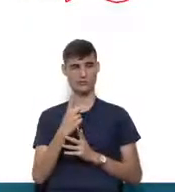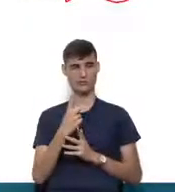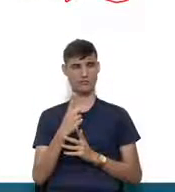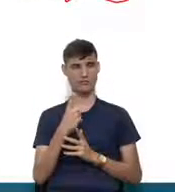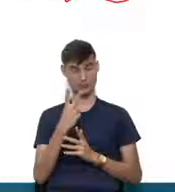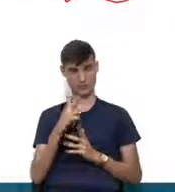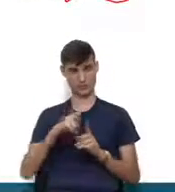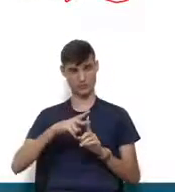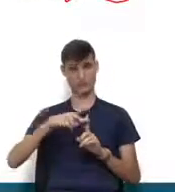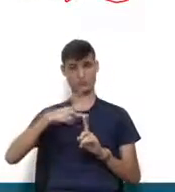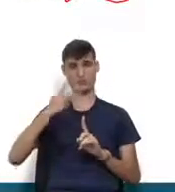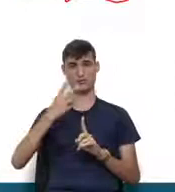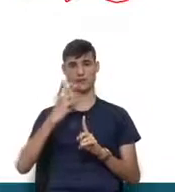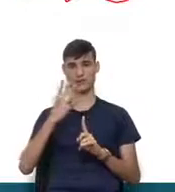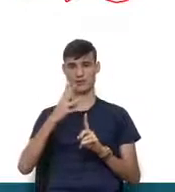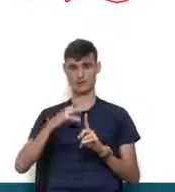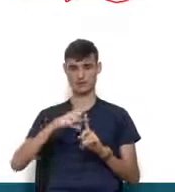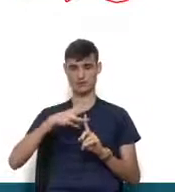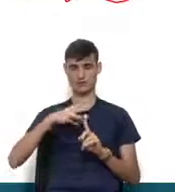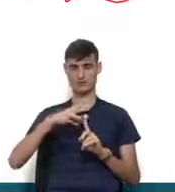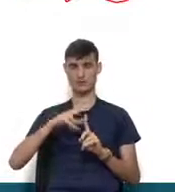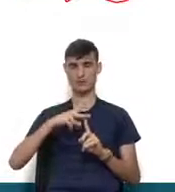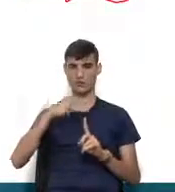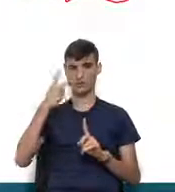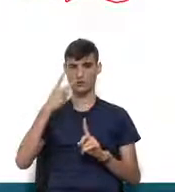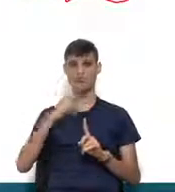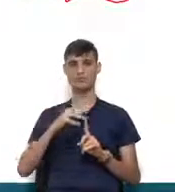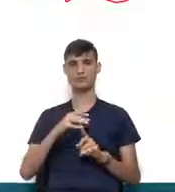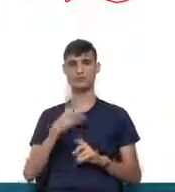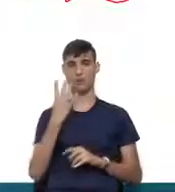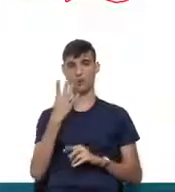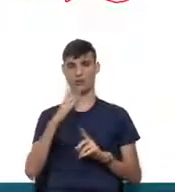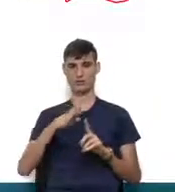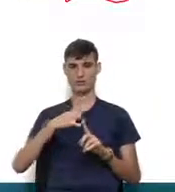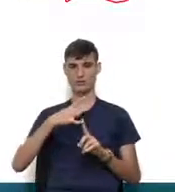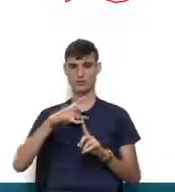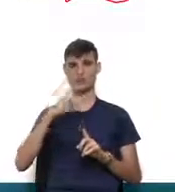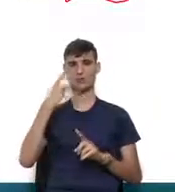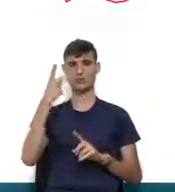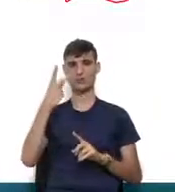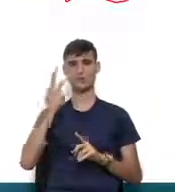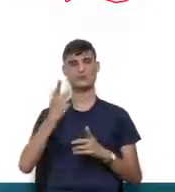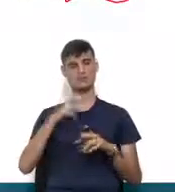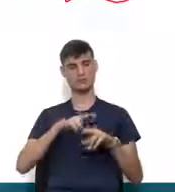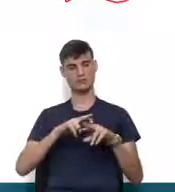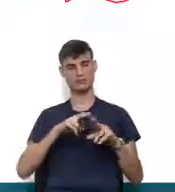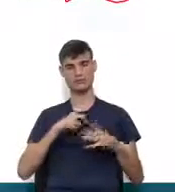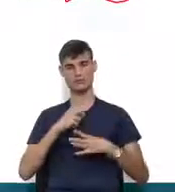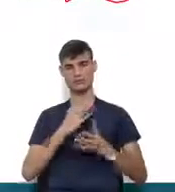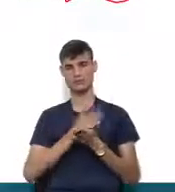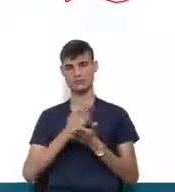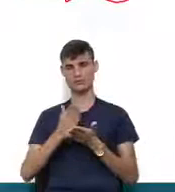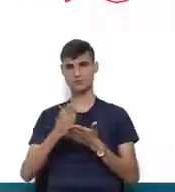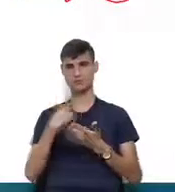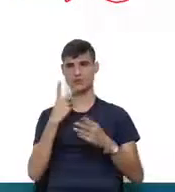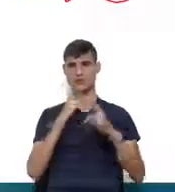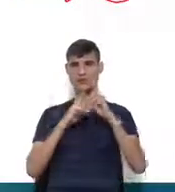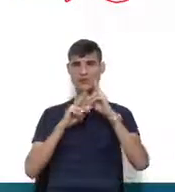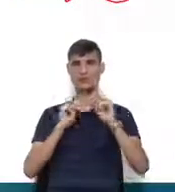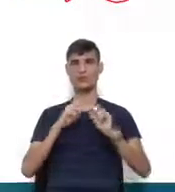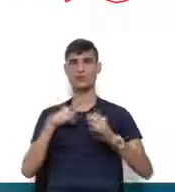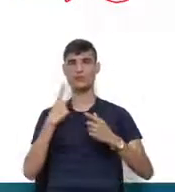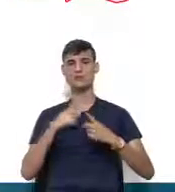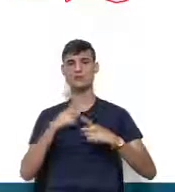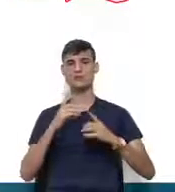2 elevado ao quadrado, 3 elevado ao quadrado, 4 elevado ao quadrado e assim sucessivamente, que era o que nós